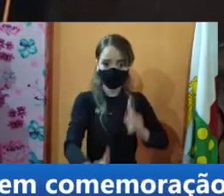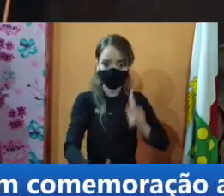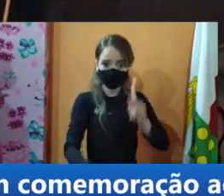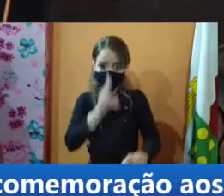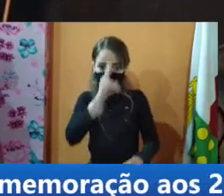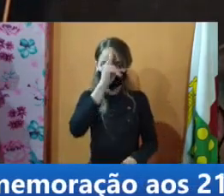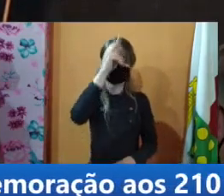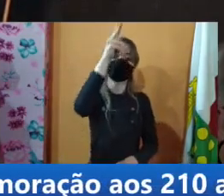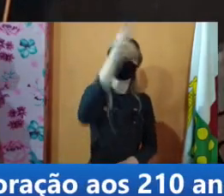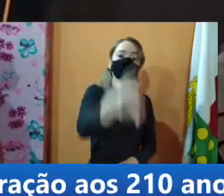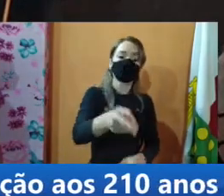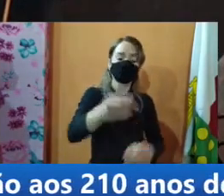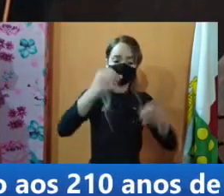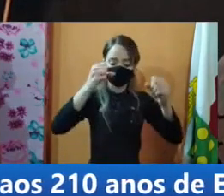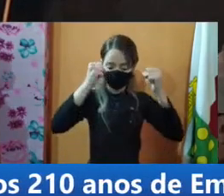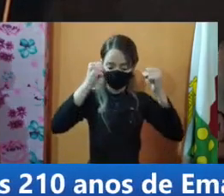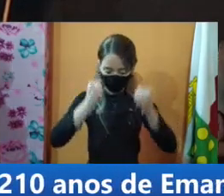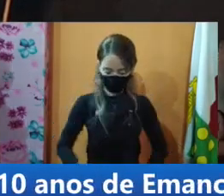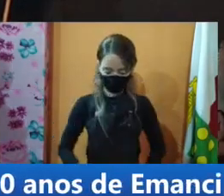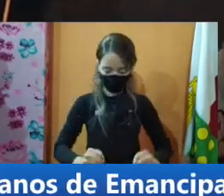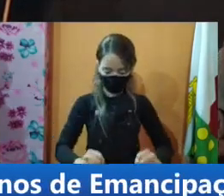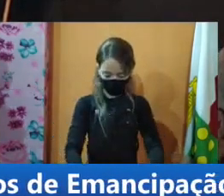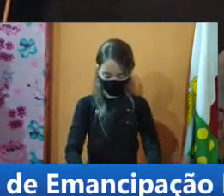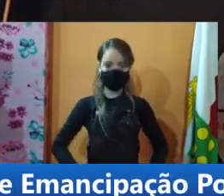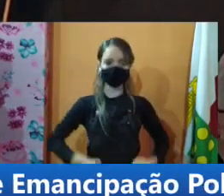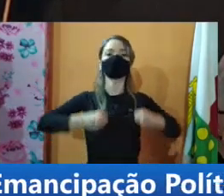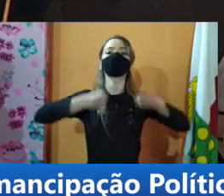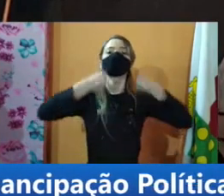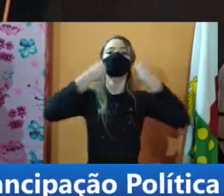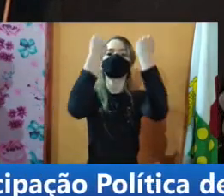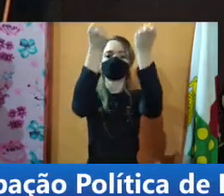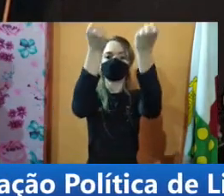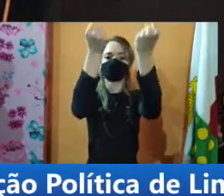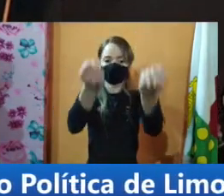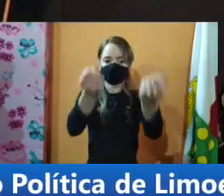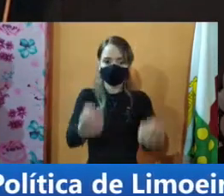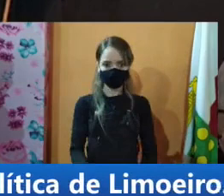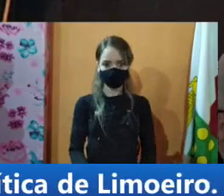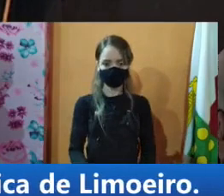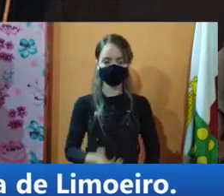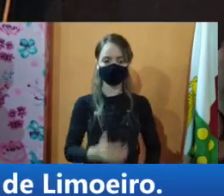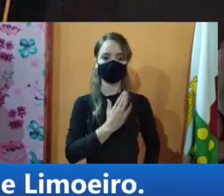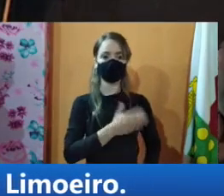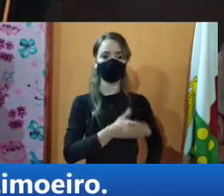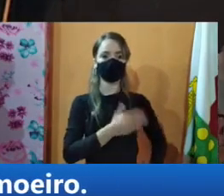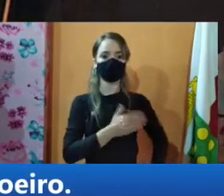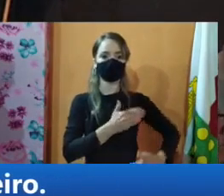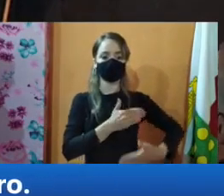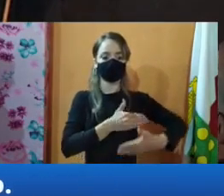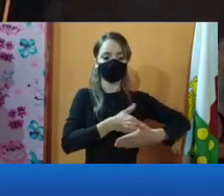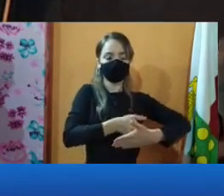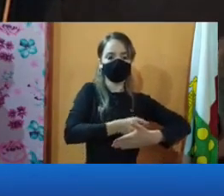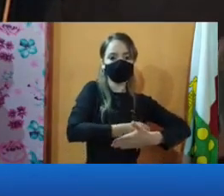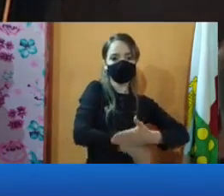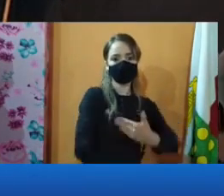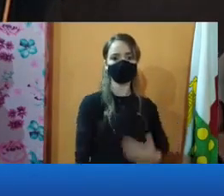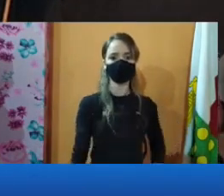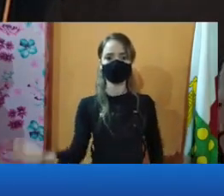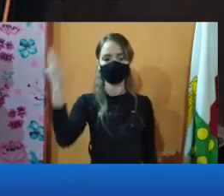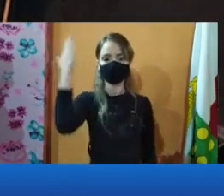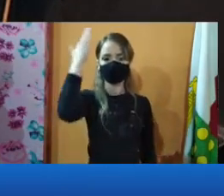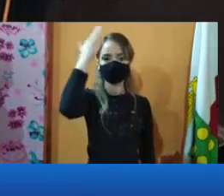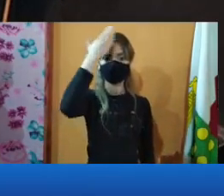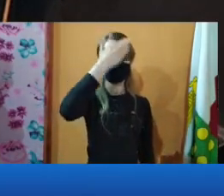povo reage com fervor e bravura sem par, dou-te o